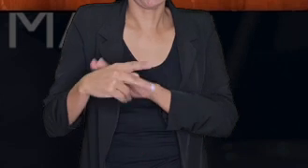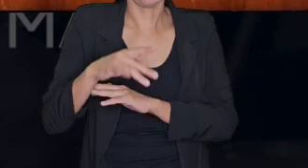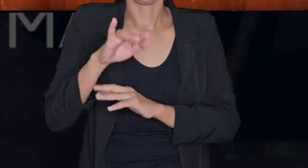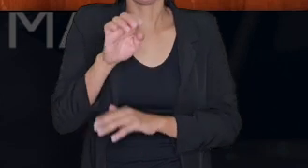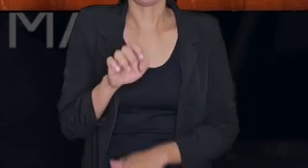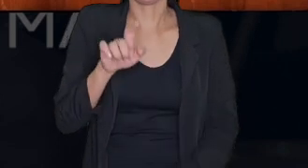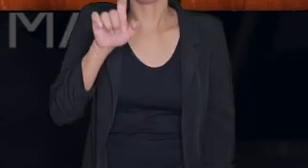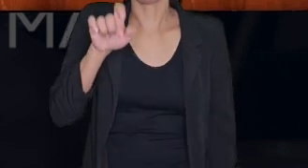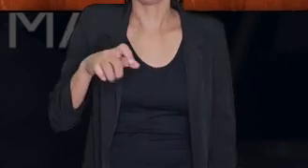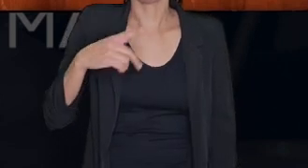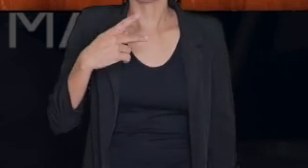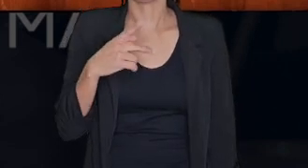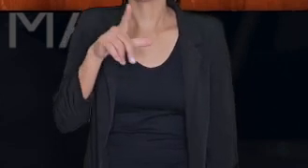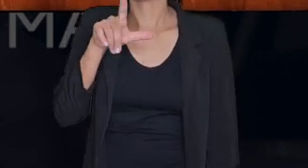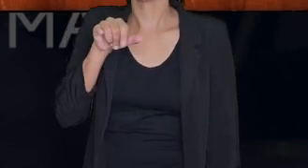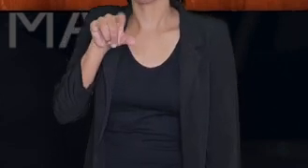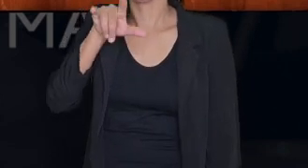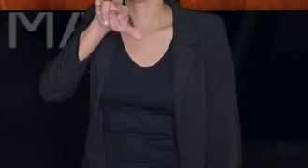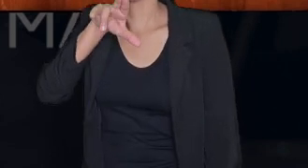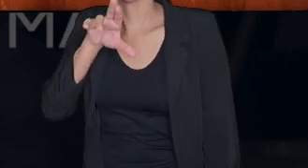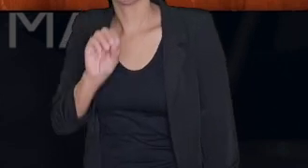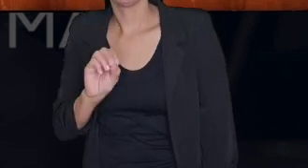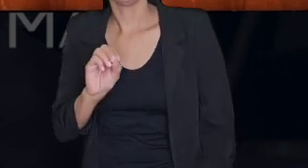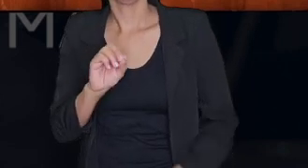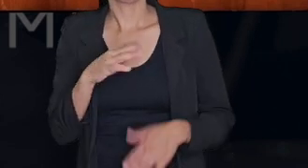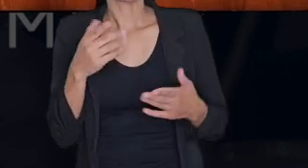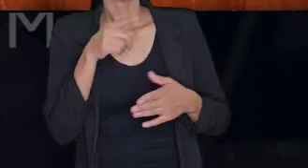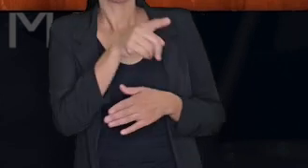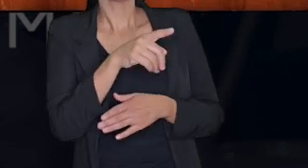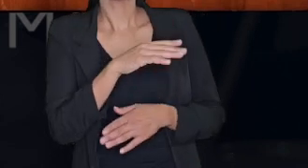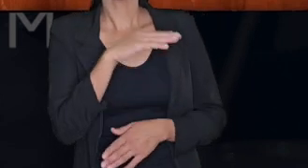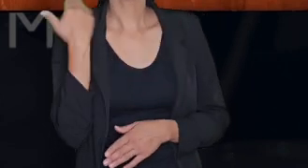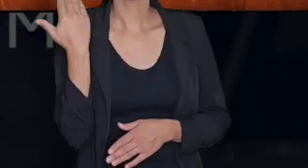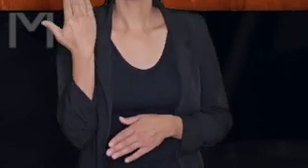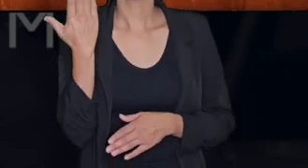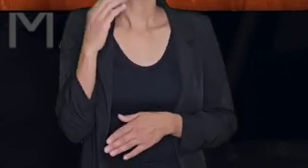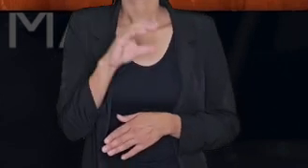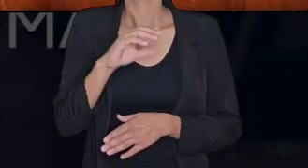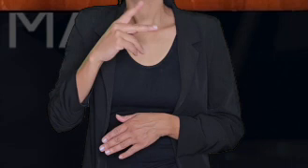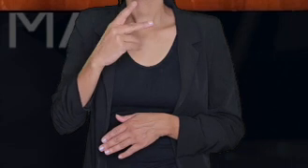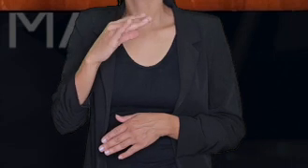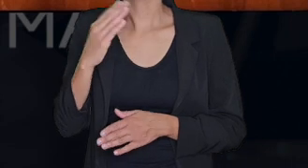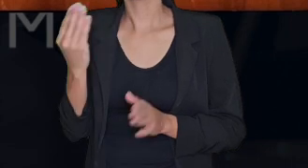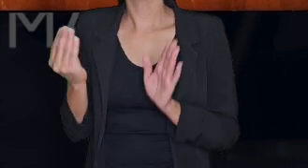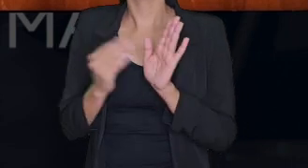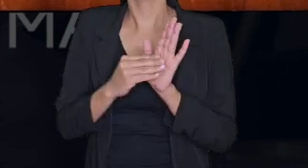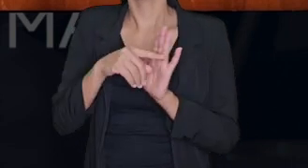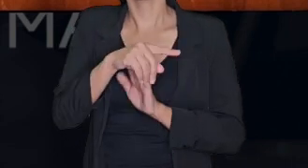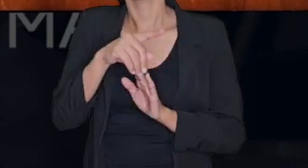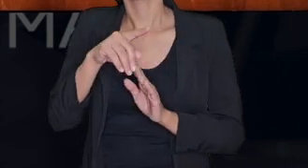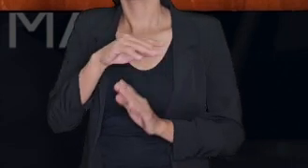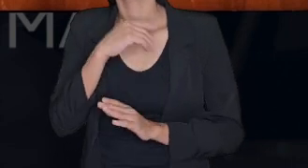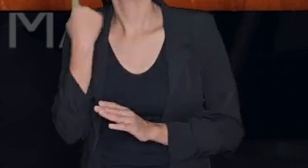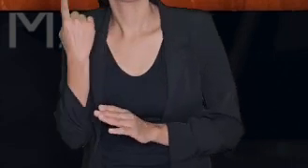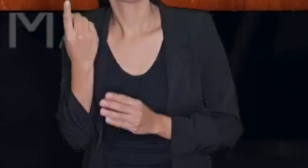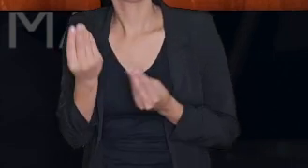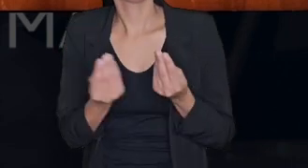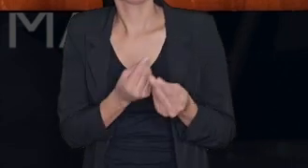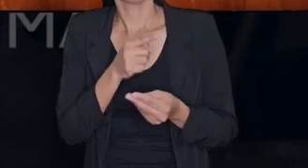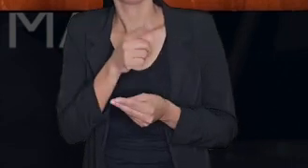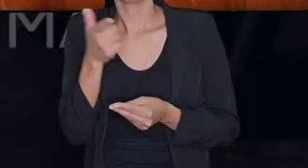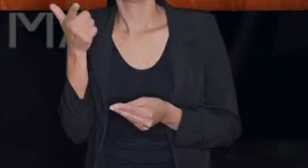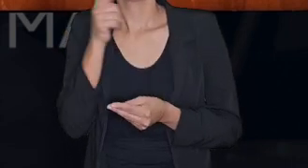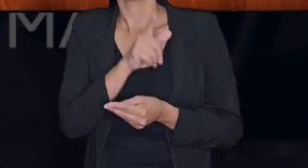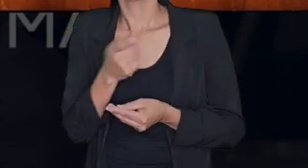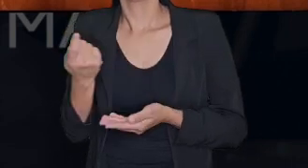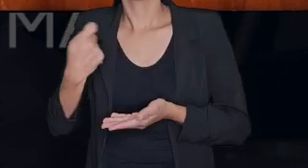pela declaração final do espólio. Hércules, mas o cara faleceu, o CPF do cara vai estar CPF